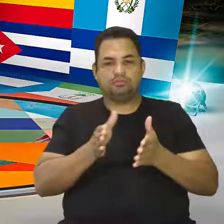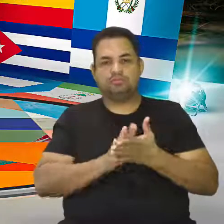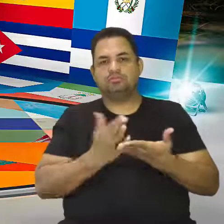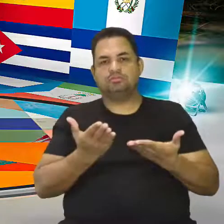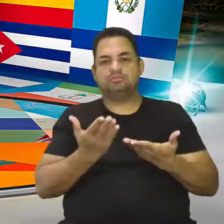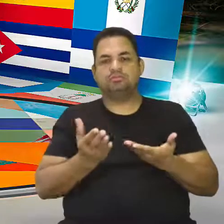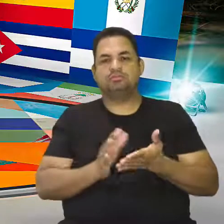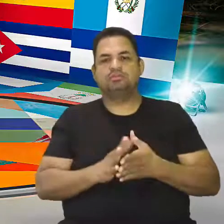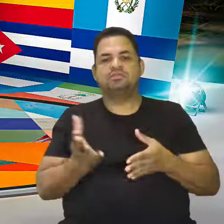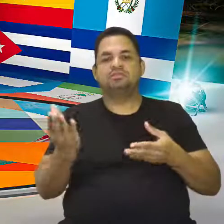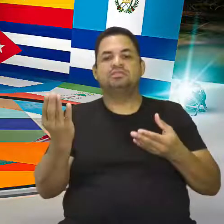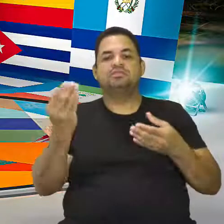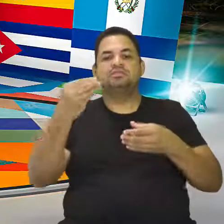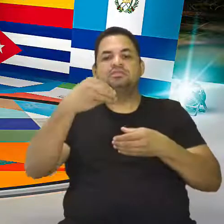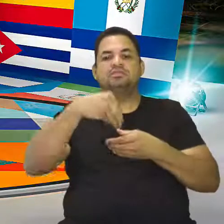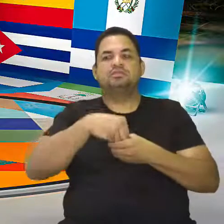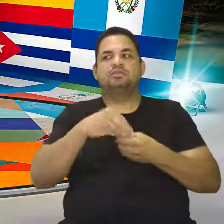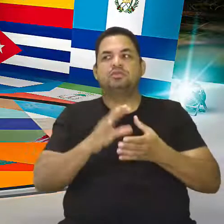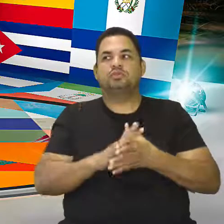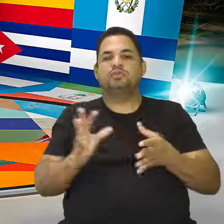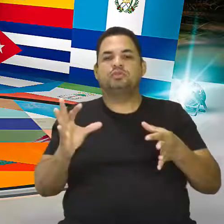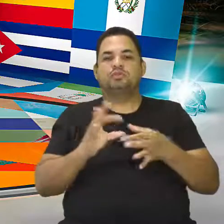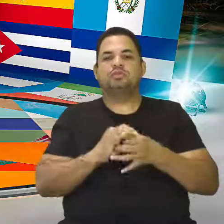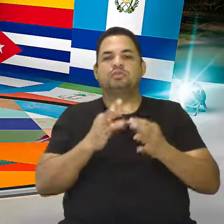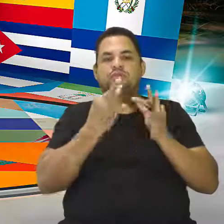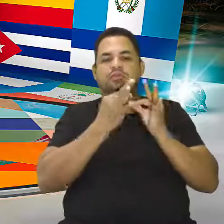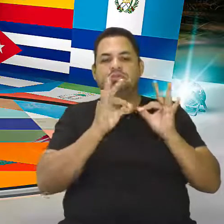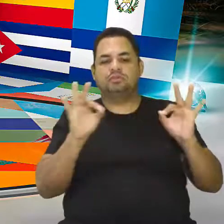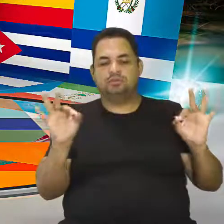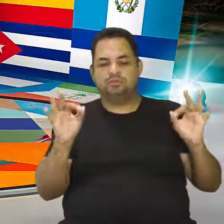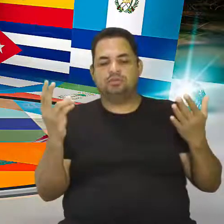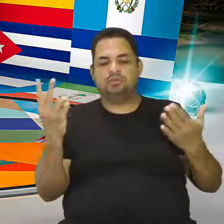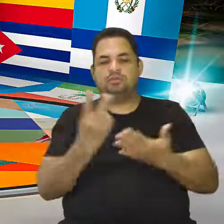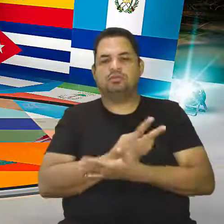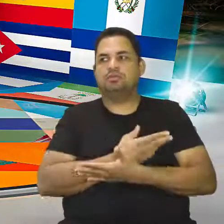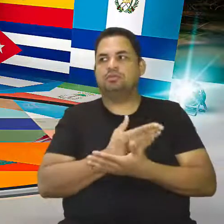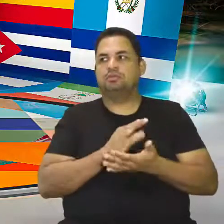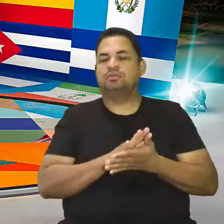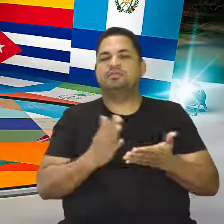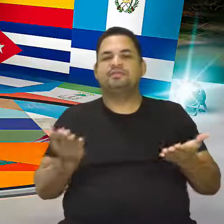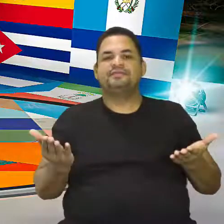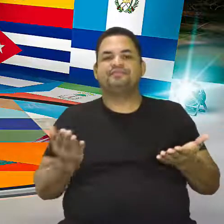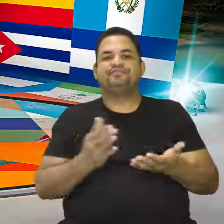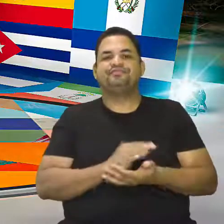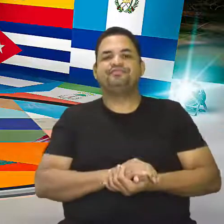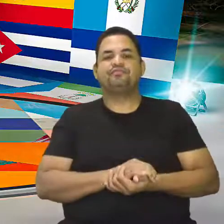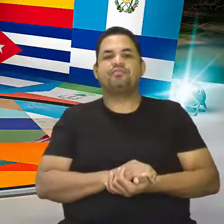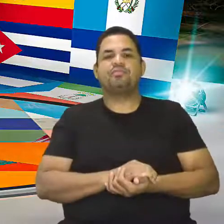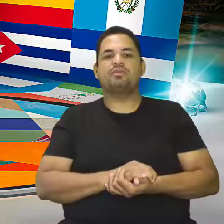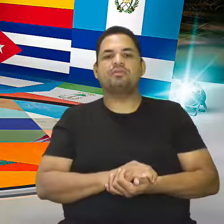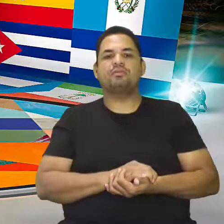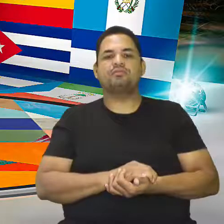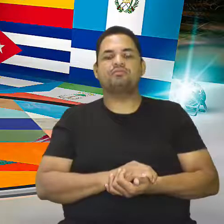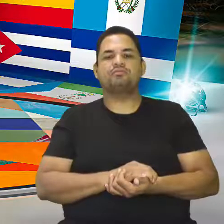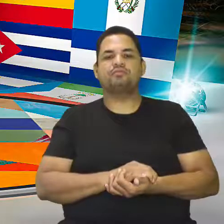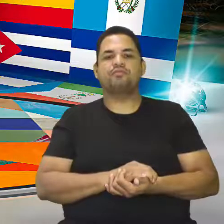pelo contexto da oração que ele está acontecendo, pelo contexto da oração que ele